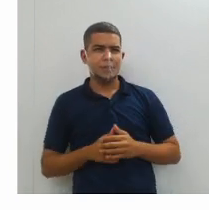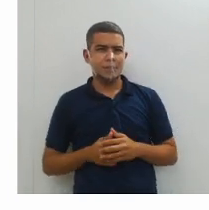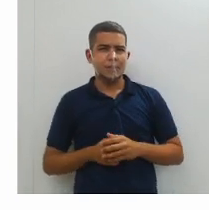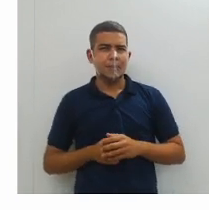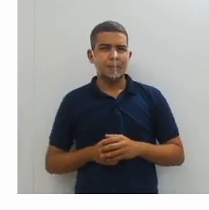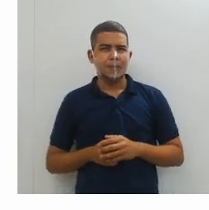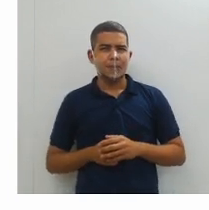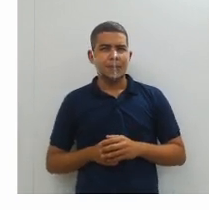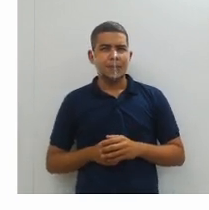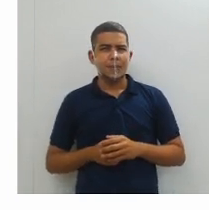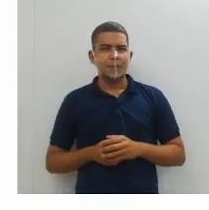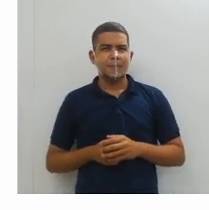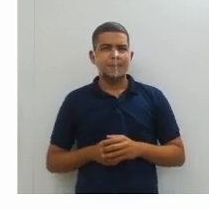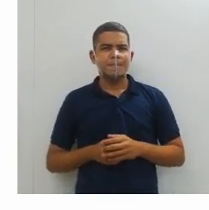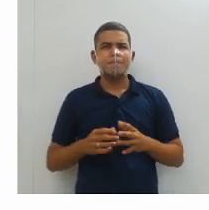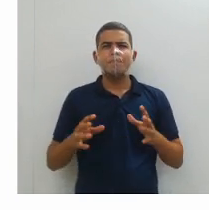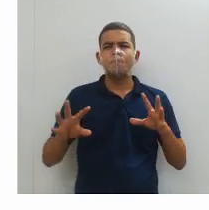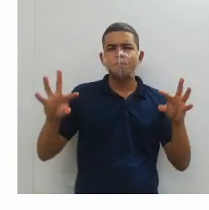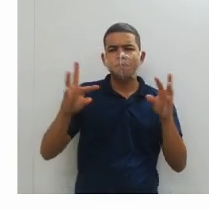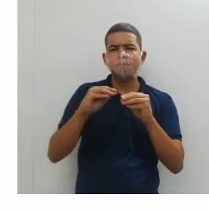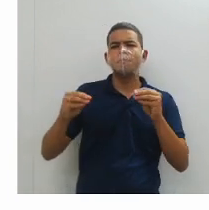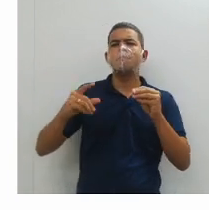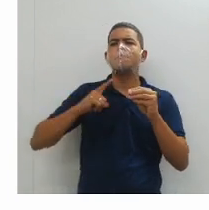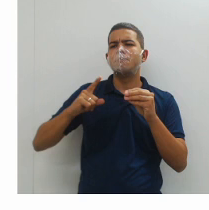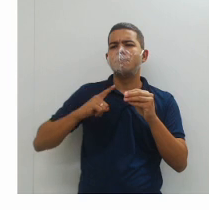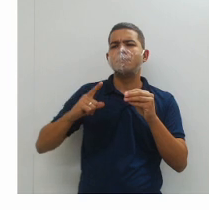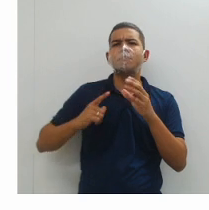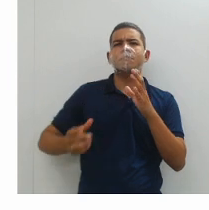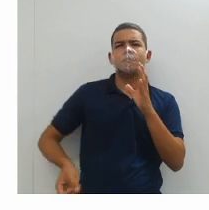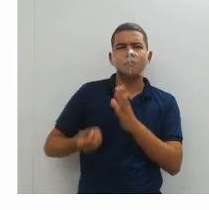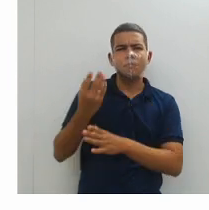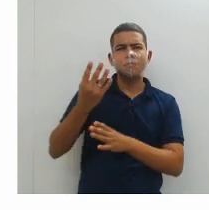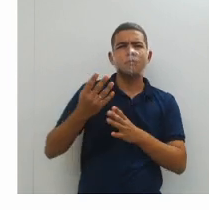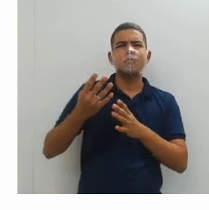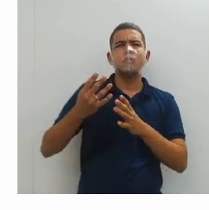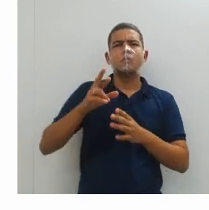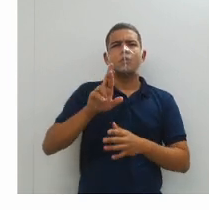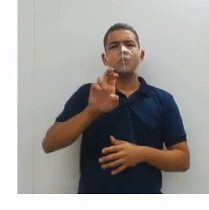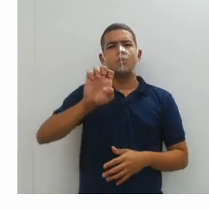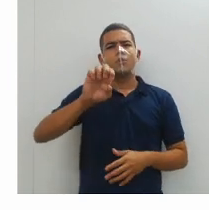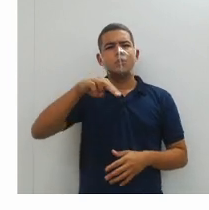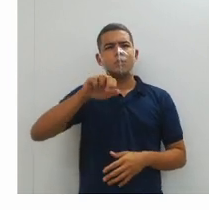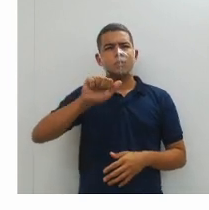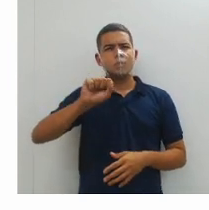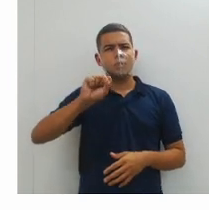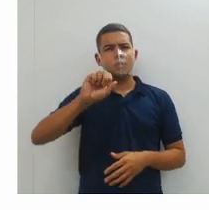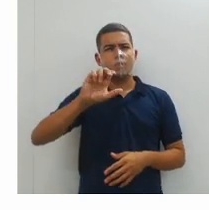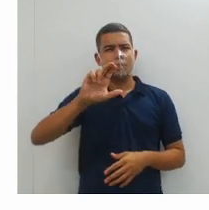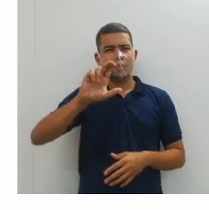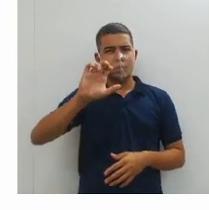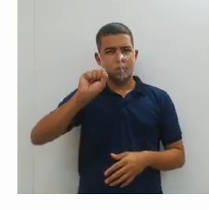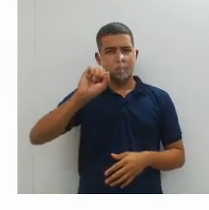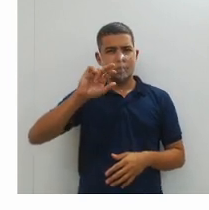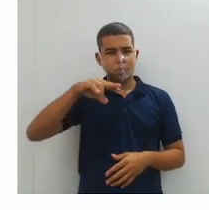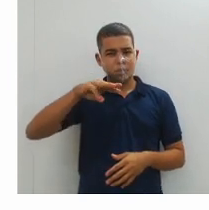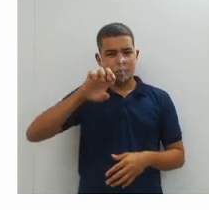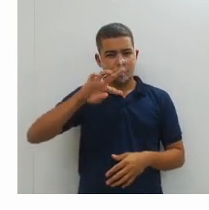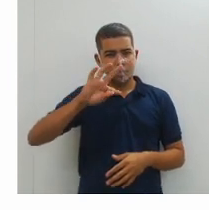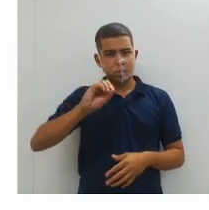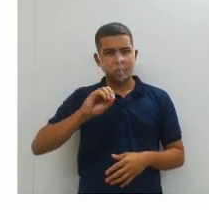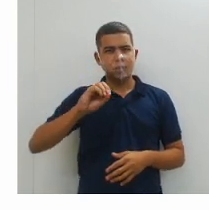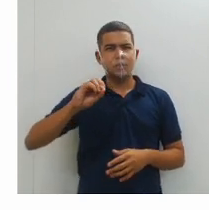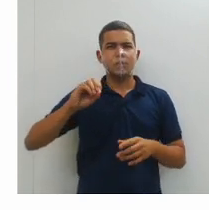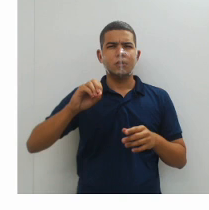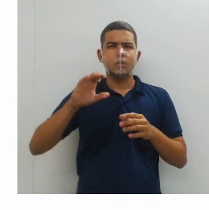cientificismo, né? Tudo teve início, portanto, com o renascimento científico e cultural dos séculos XV